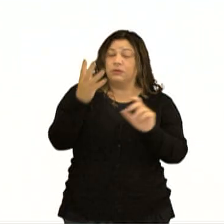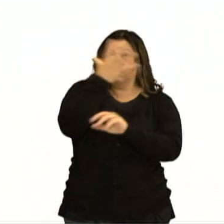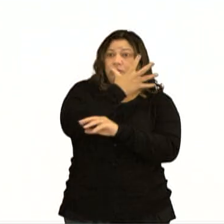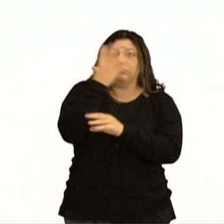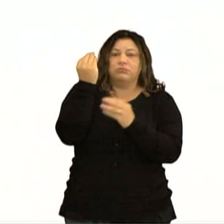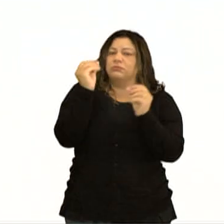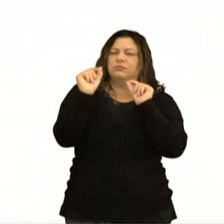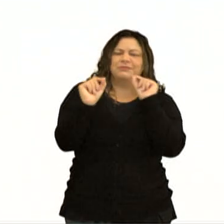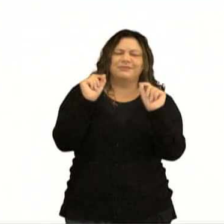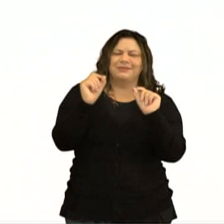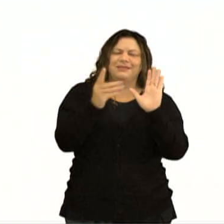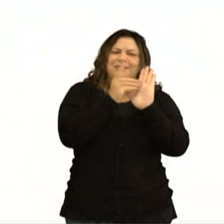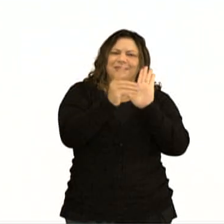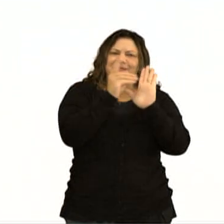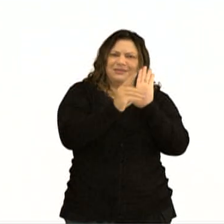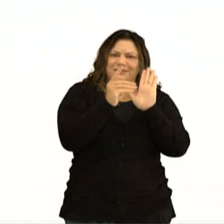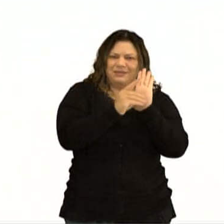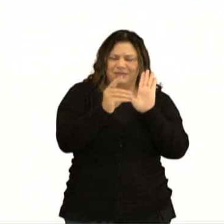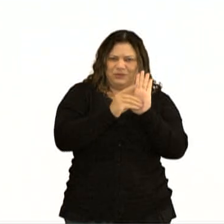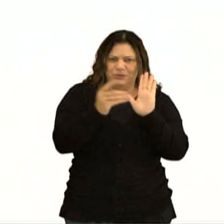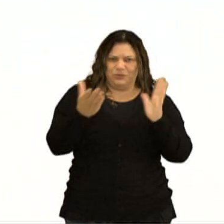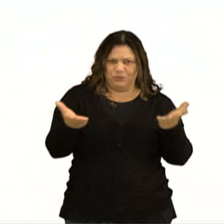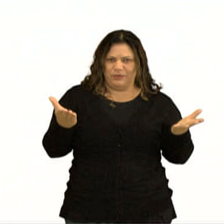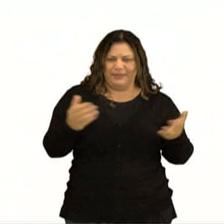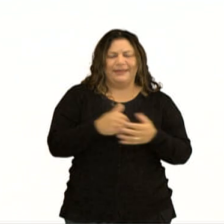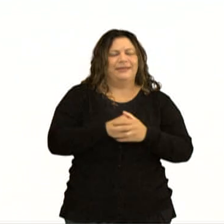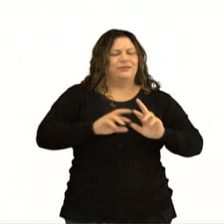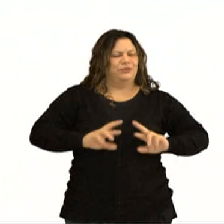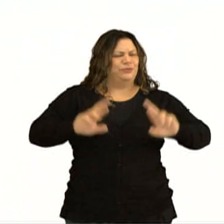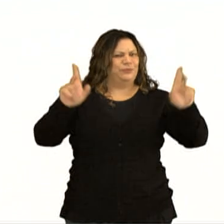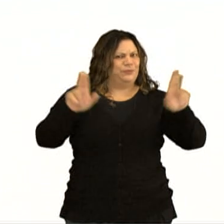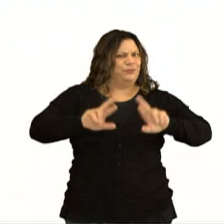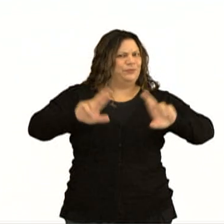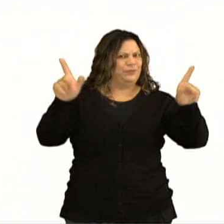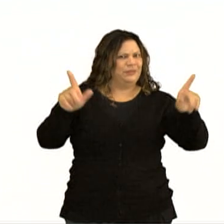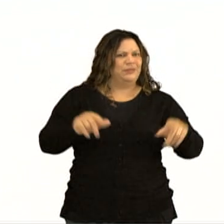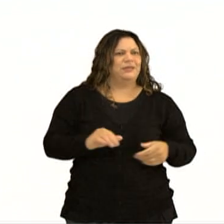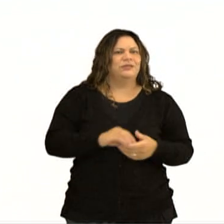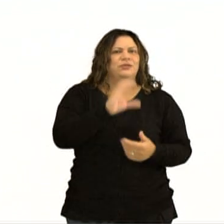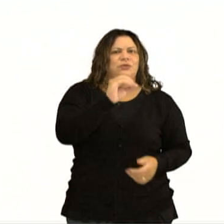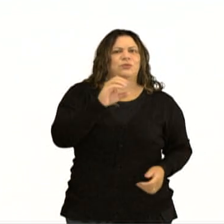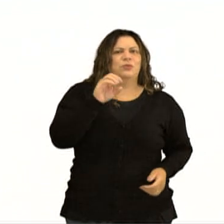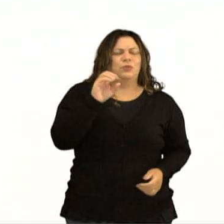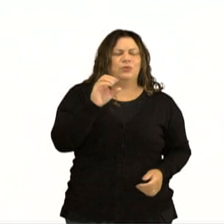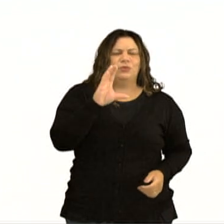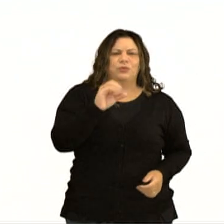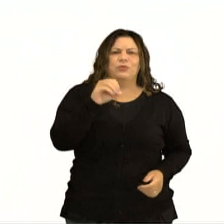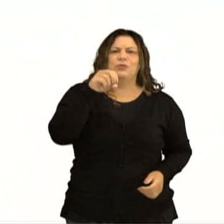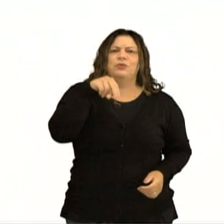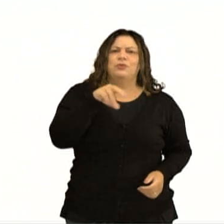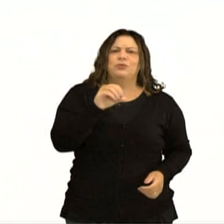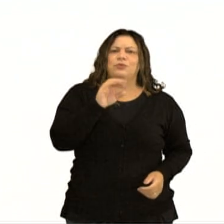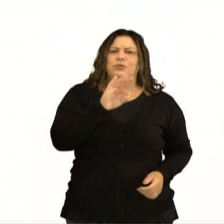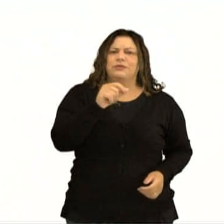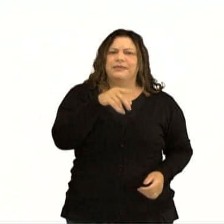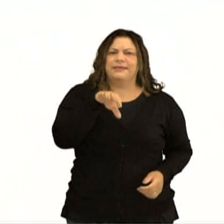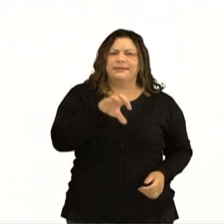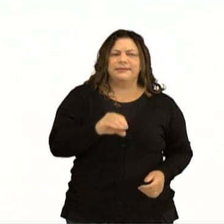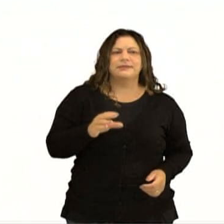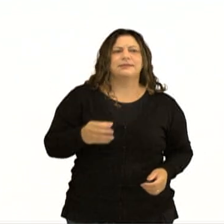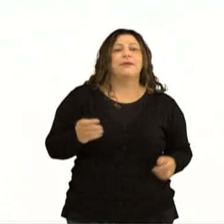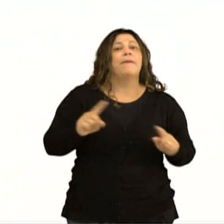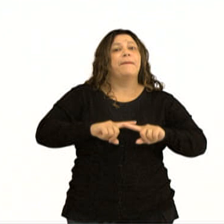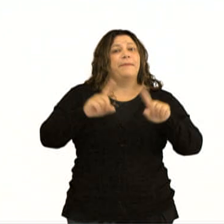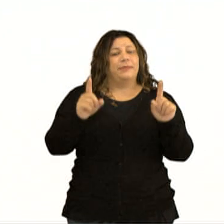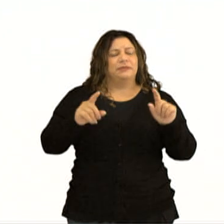sentido que está no dicionário quando falamos de figura de linguagem, de conotação. E sim, elas tornam o